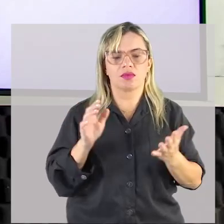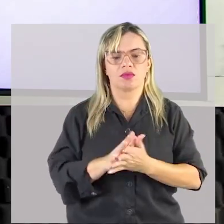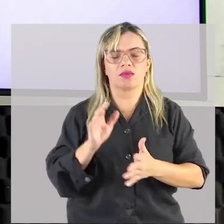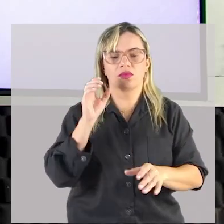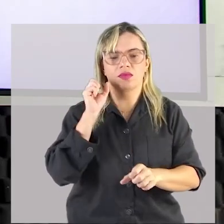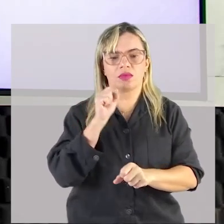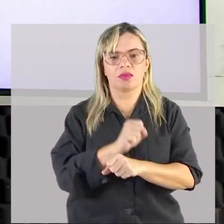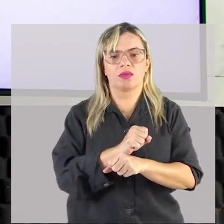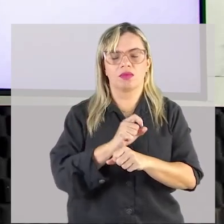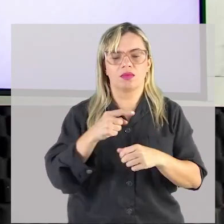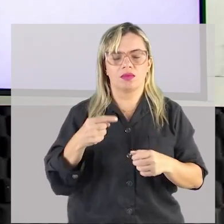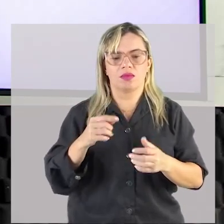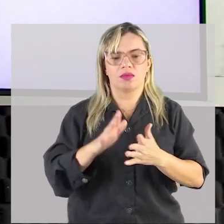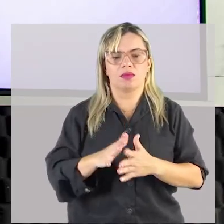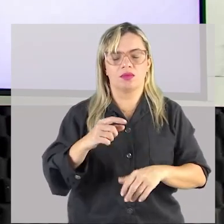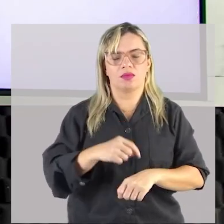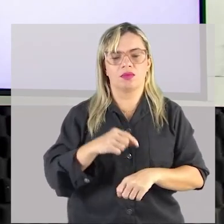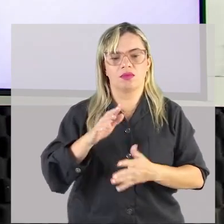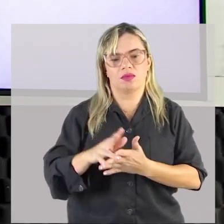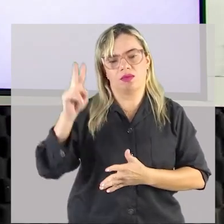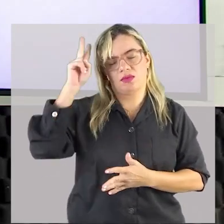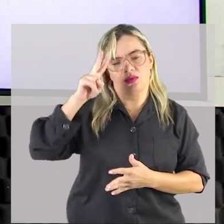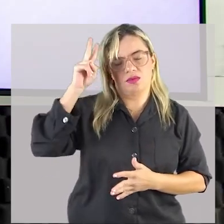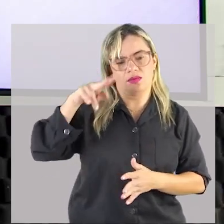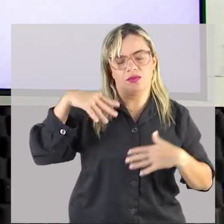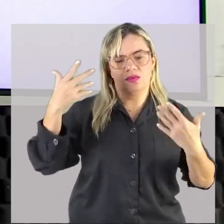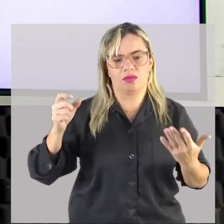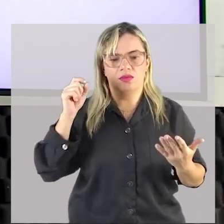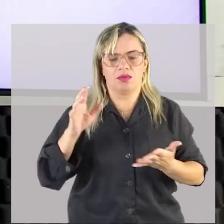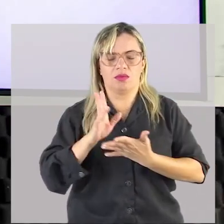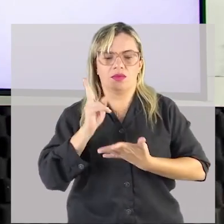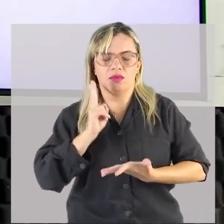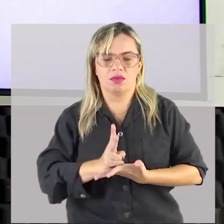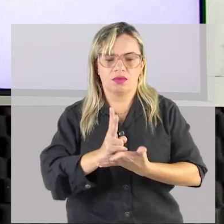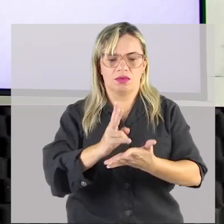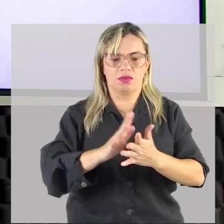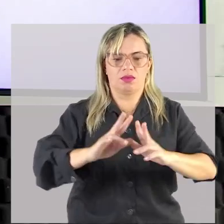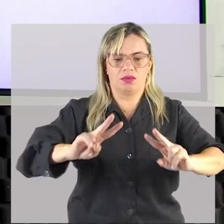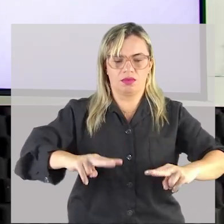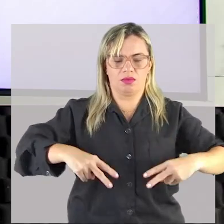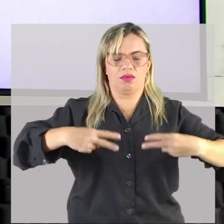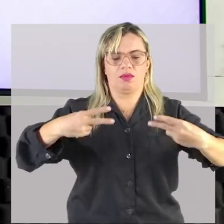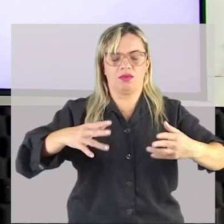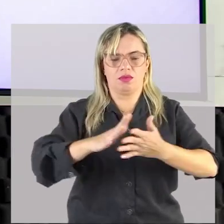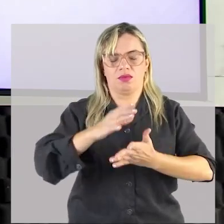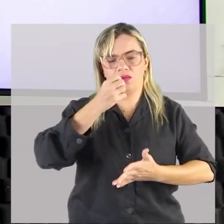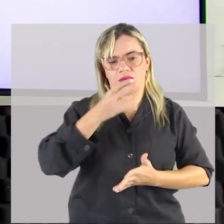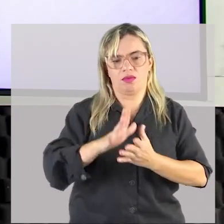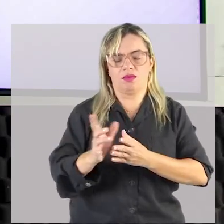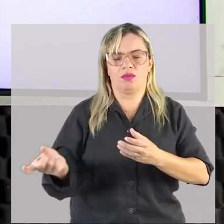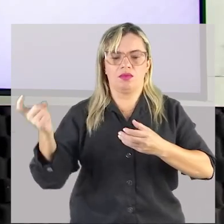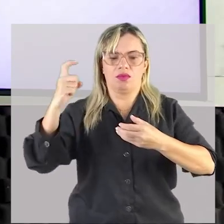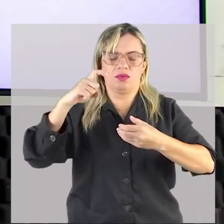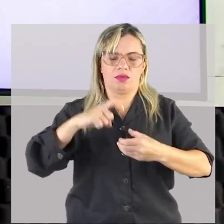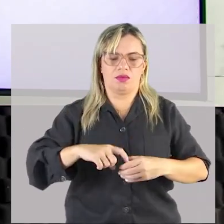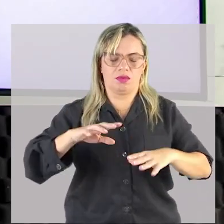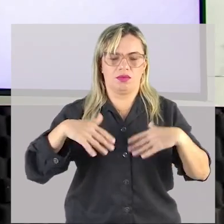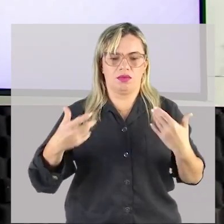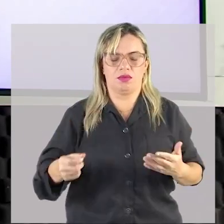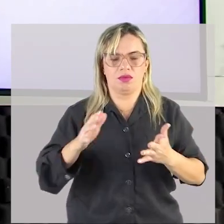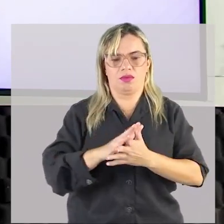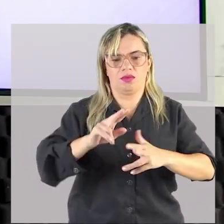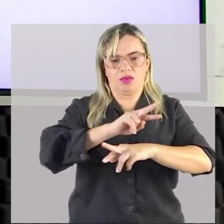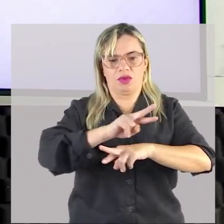gente encerra por aqui, nesse momento, lembrando sempre que esse material tá no link abaixo, tá bom? E a gente volta depois